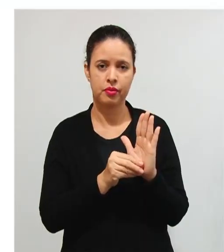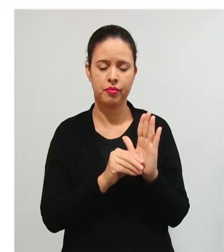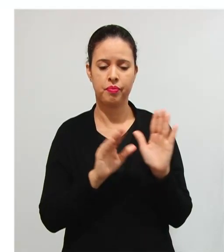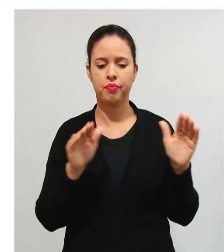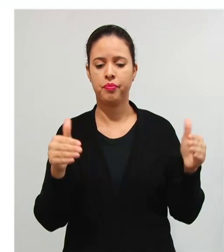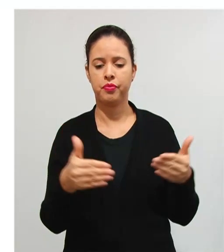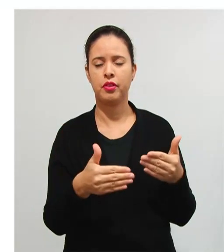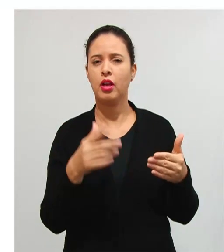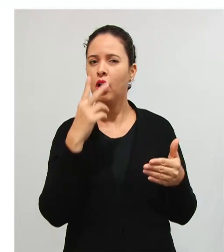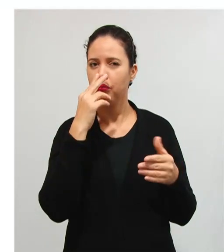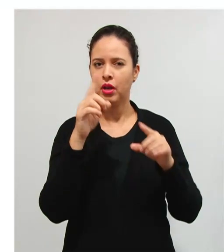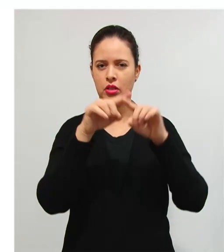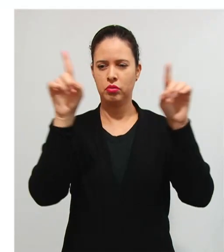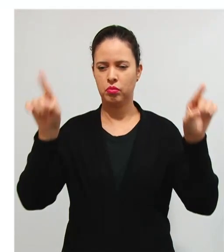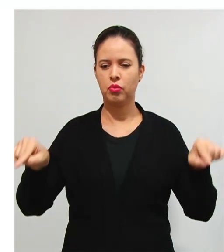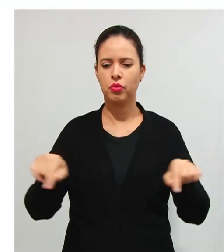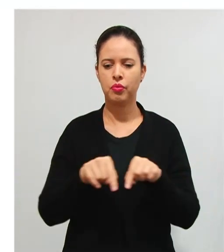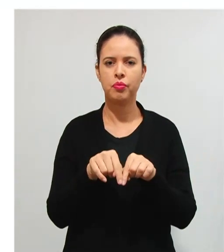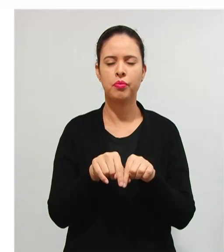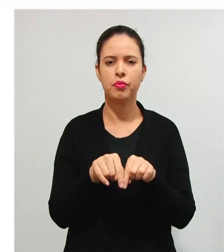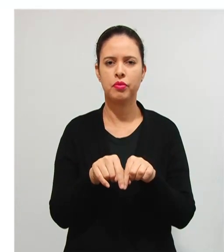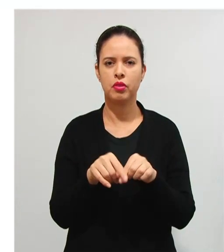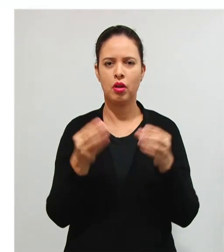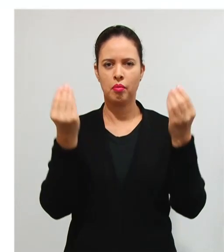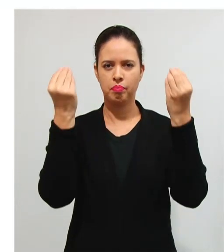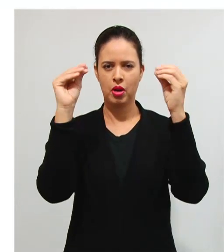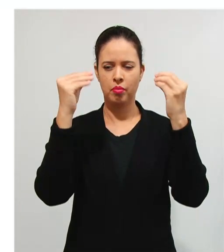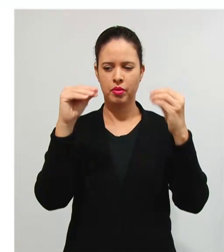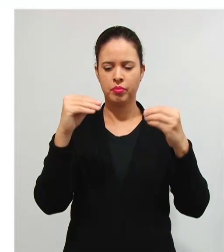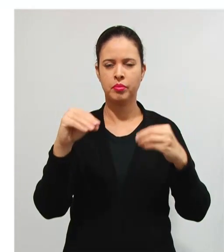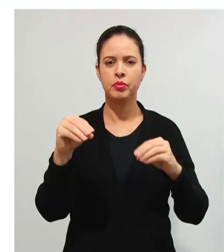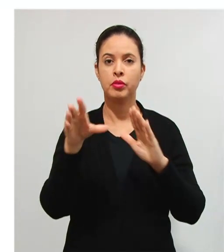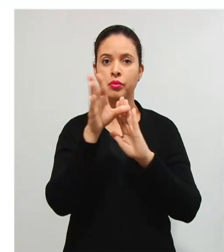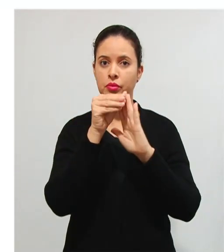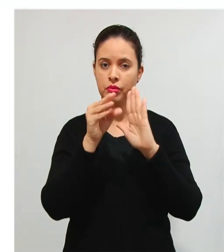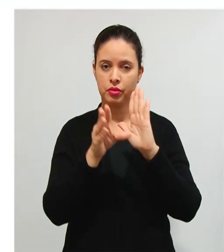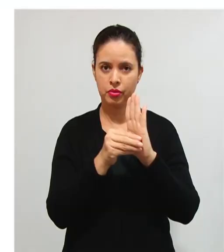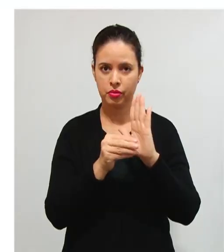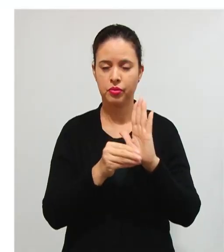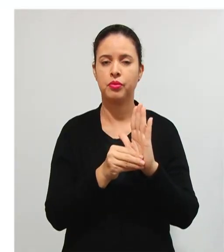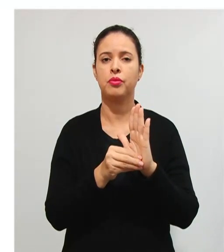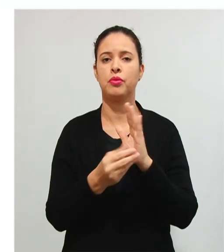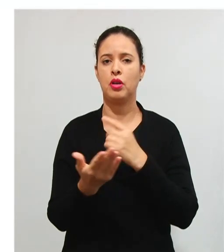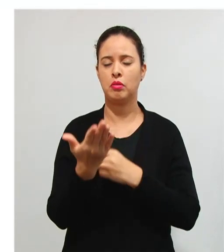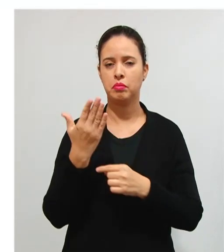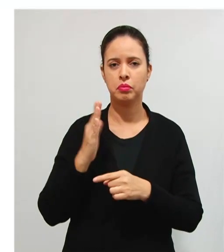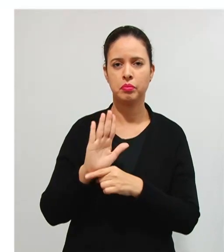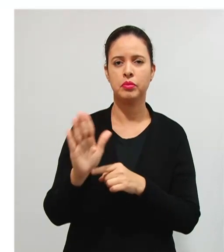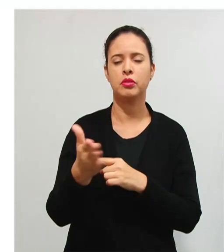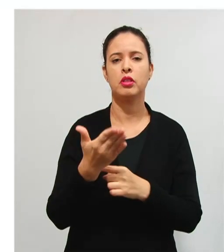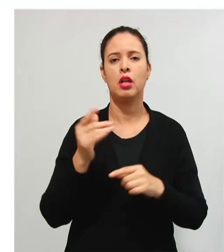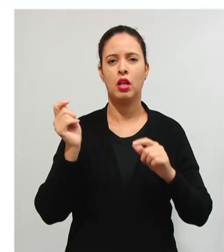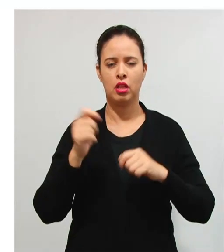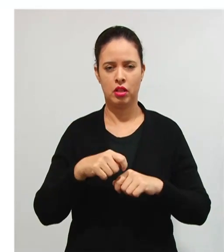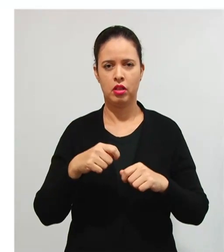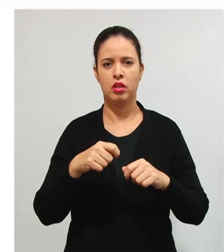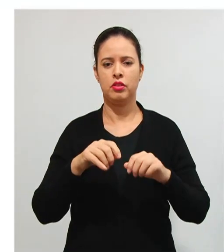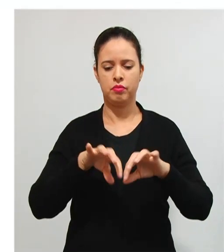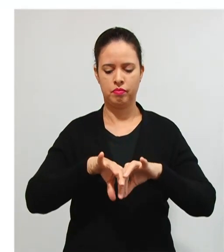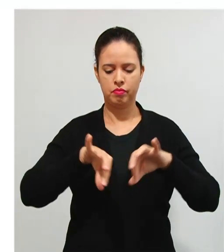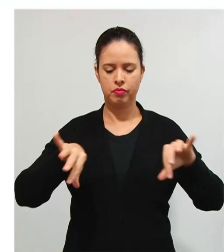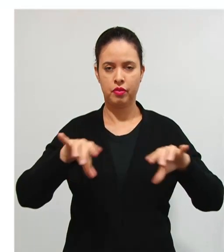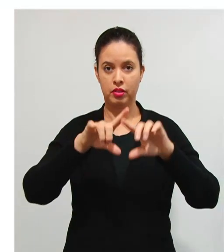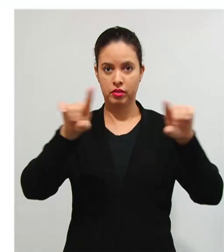fosse um mural. Eu posso inserindo conteúdos, isso de forma colaborativa, então posso dividir a sala em grupos